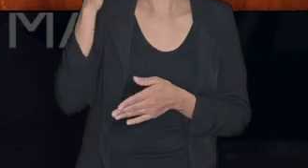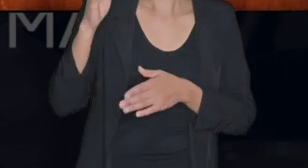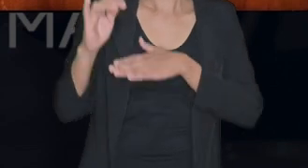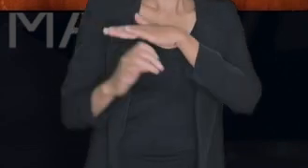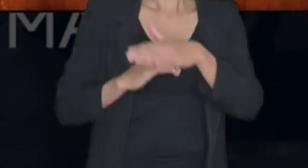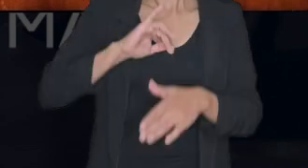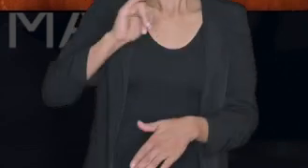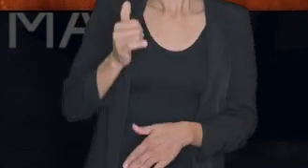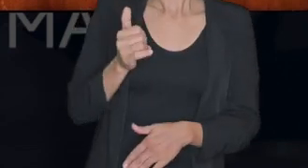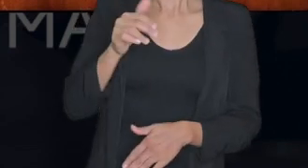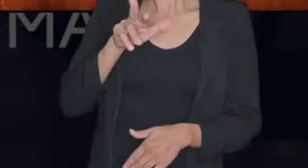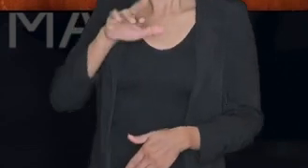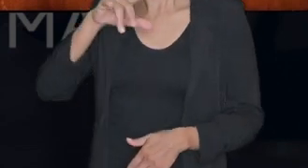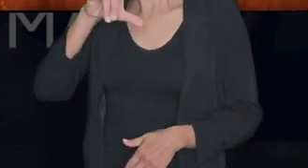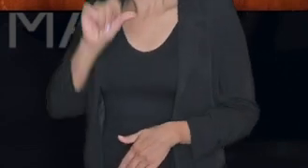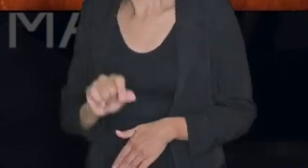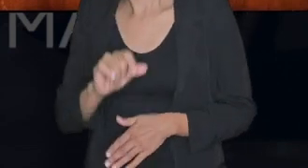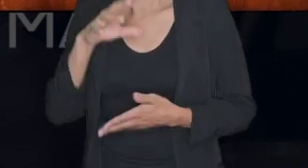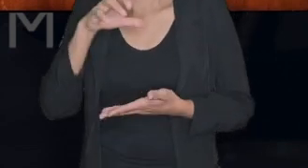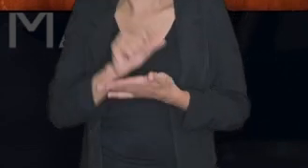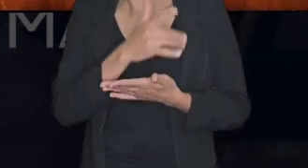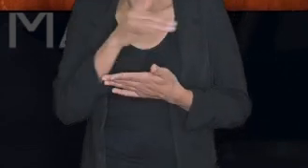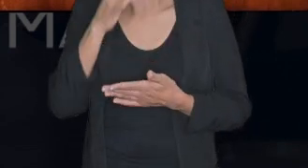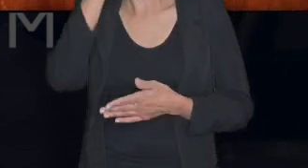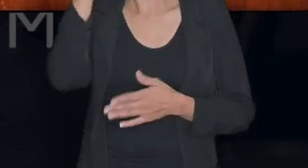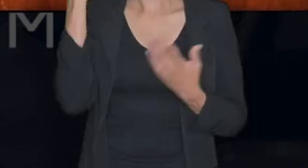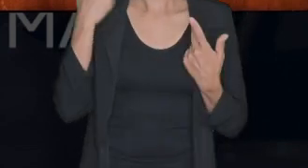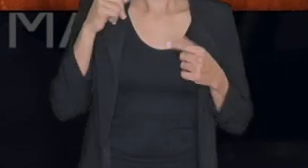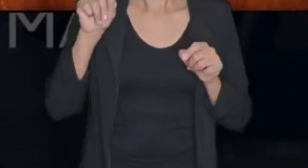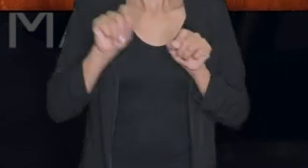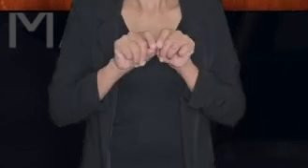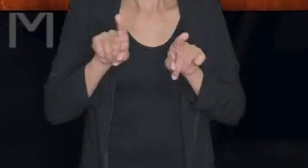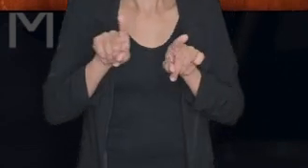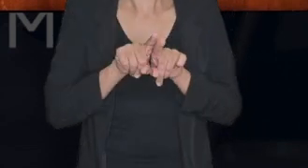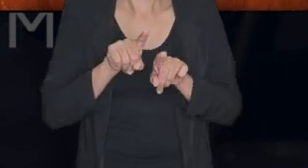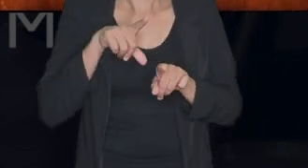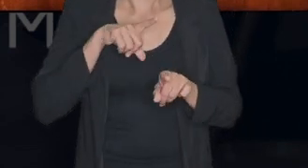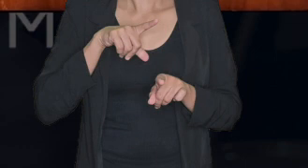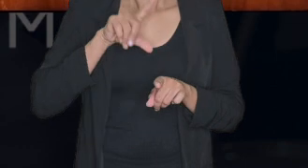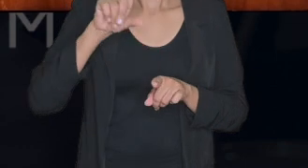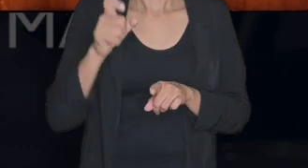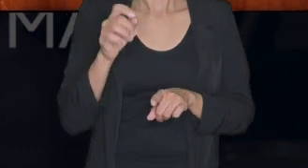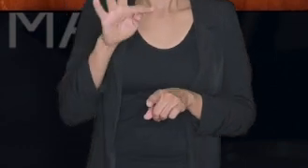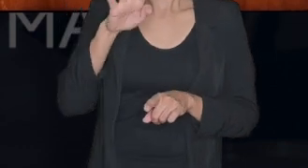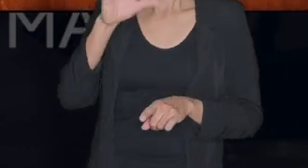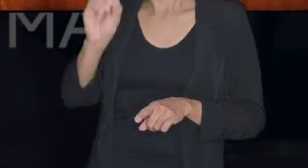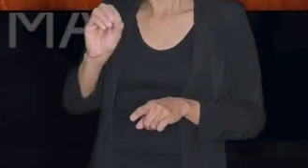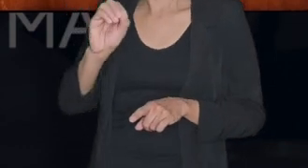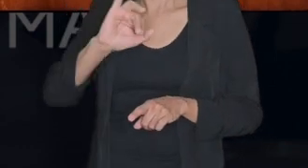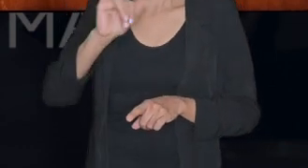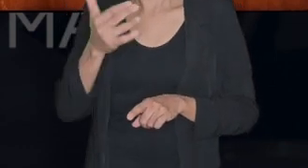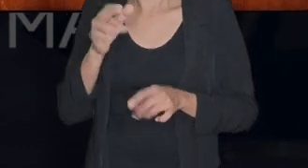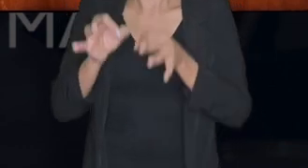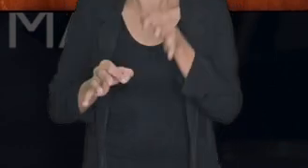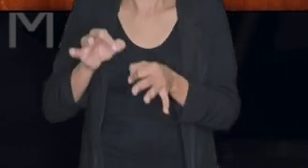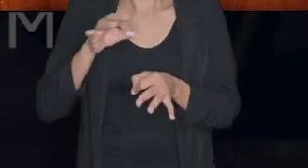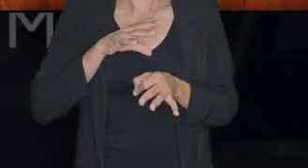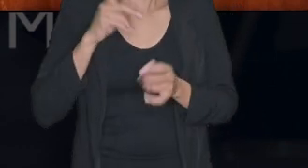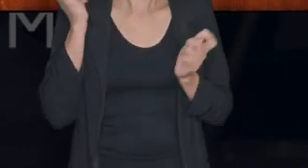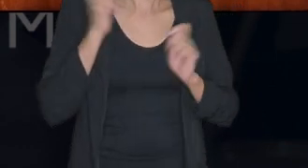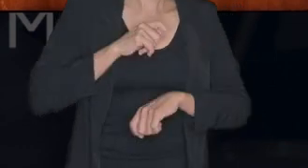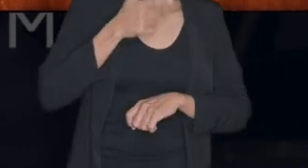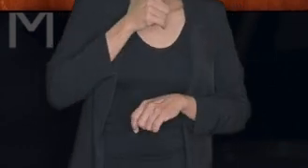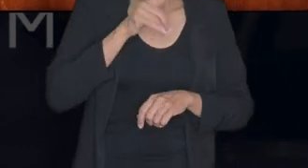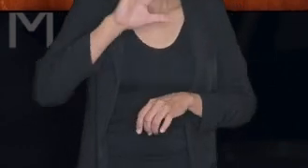das pessoas naturais. Então, nesse extrajudicial, muita coisa a gente consegue resolver sem incomodar o judiciário. É bem